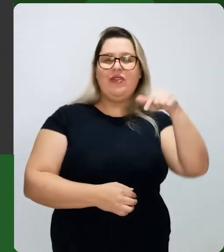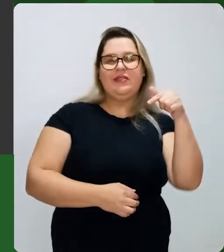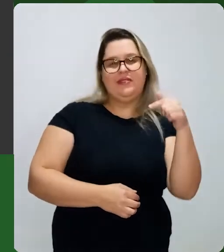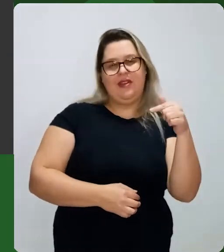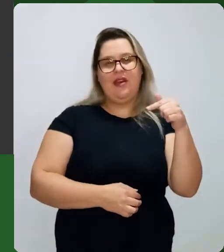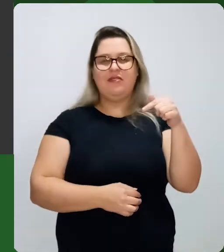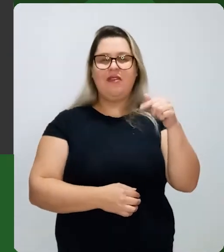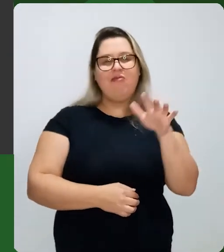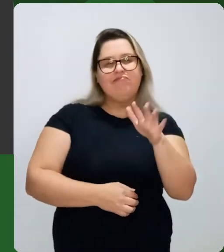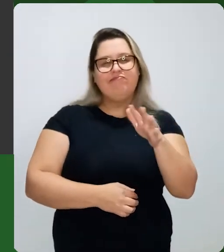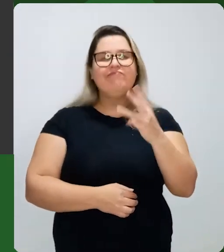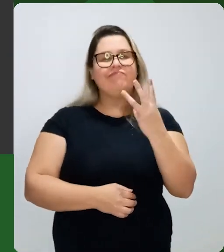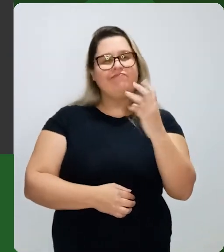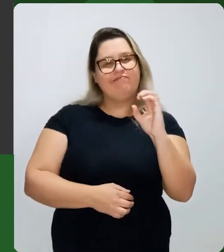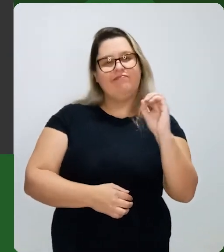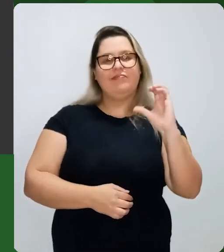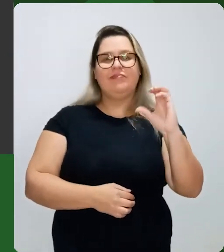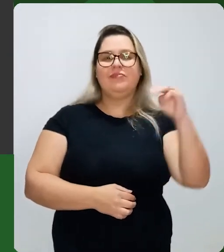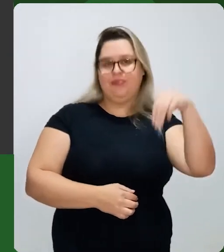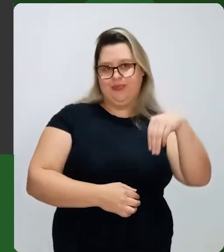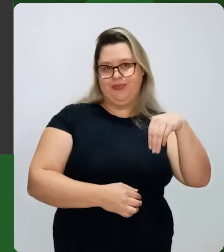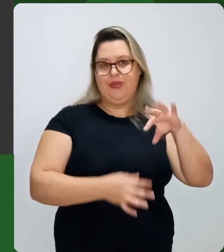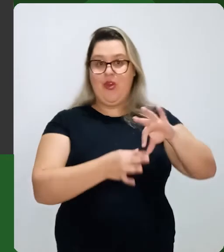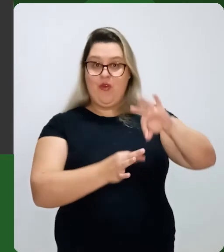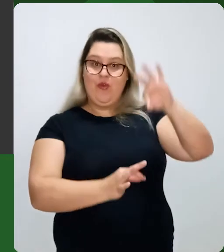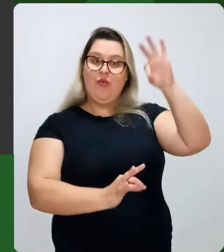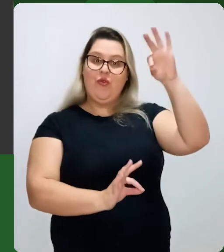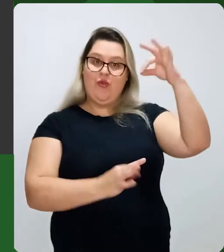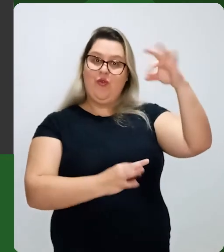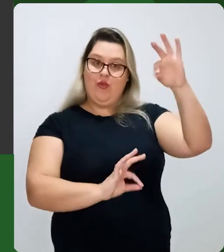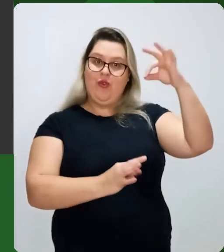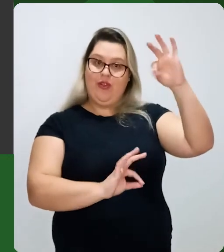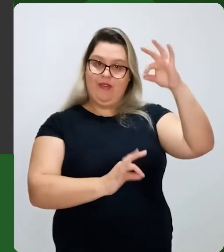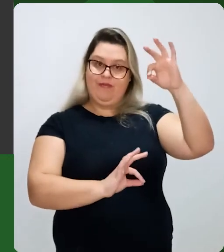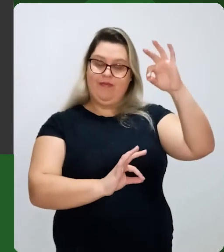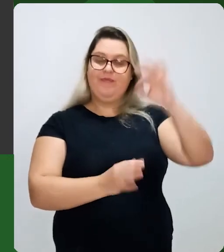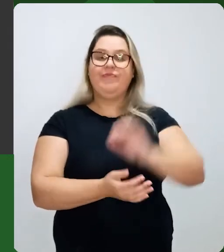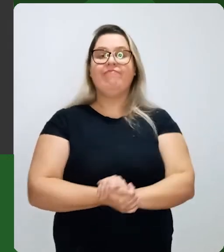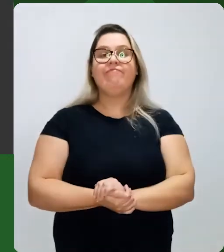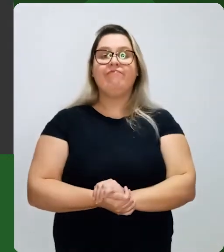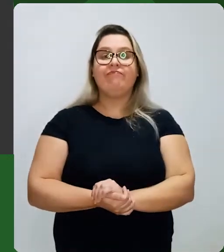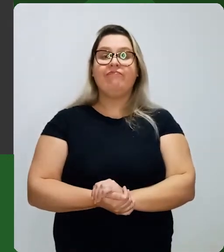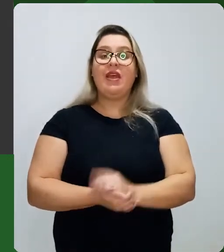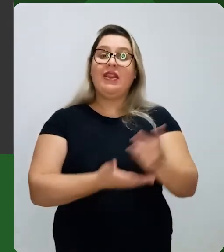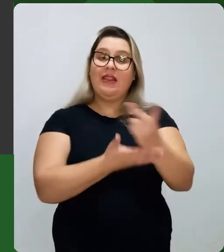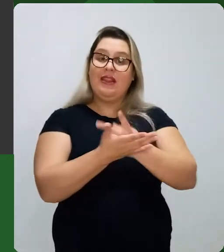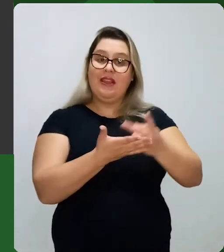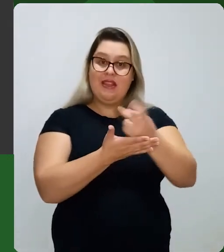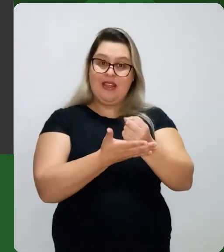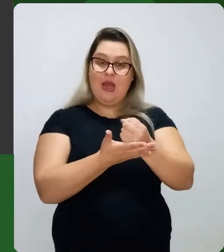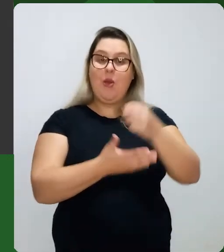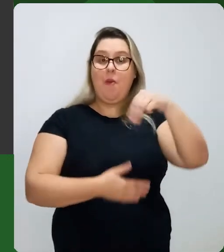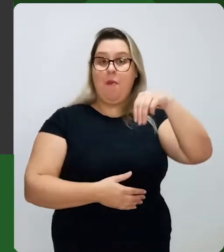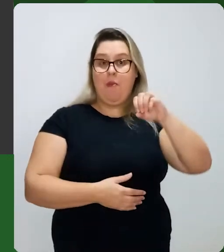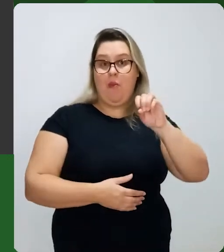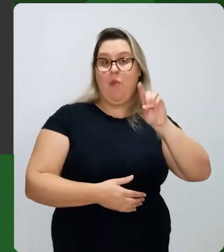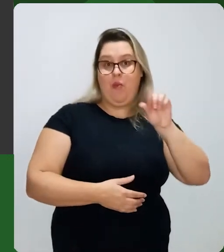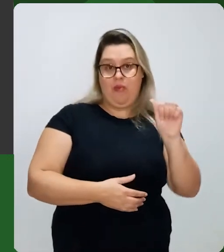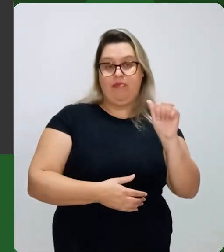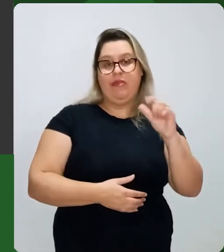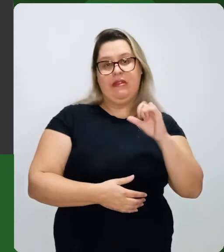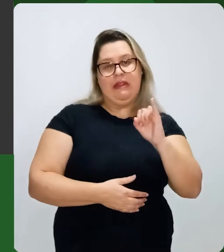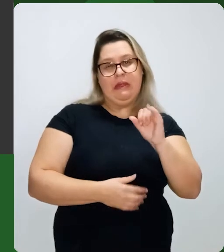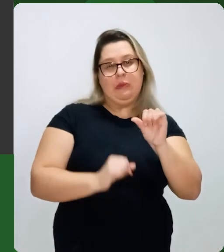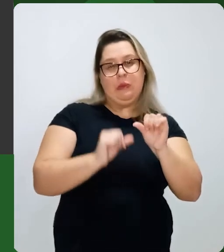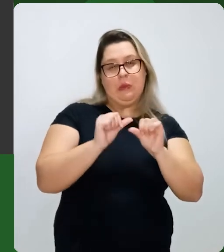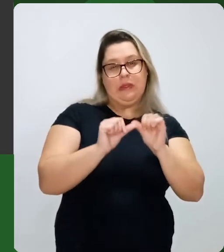29,7. Então, vamos arredondar e vamos dizer que ele tem 30 centímetros. No desenho de moda, se a gente